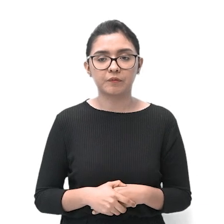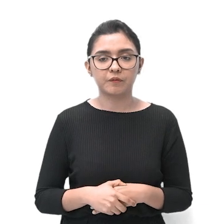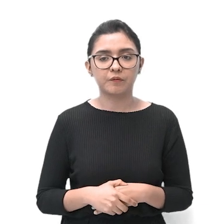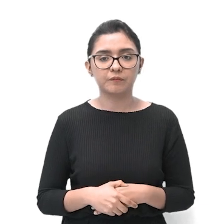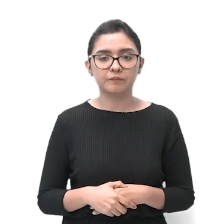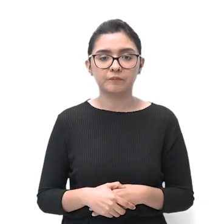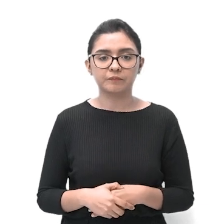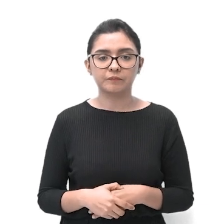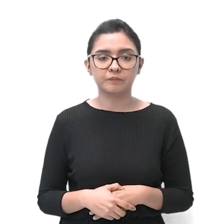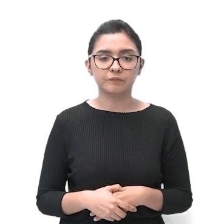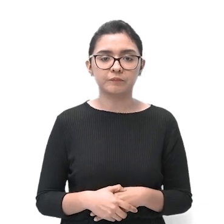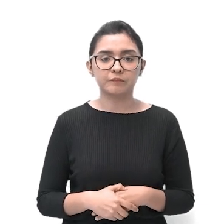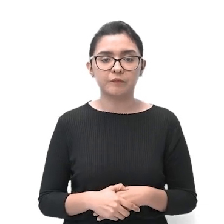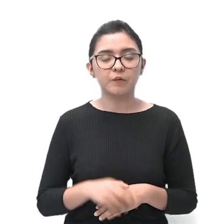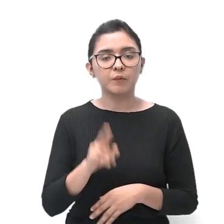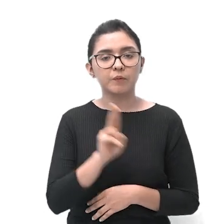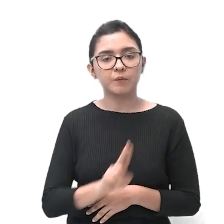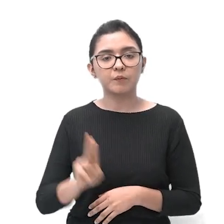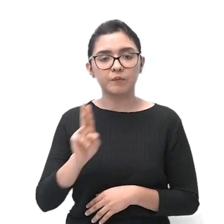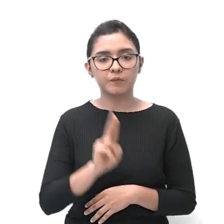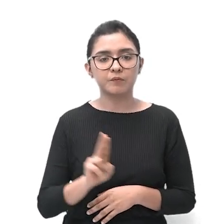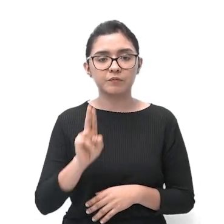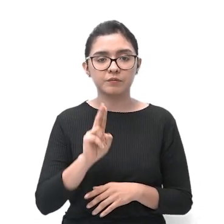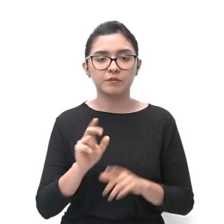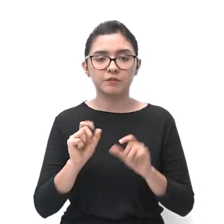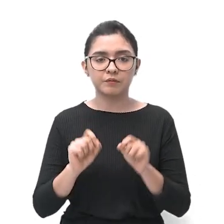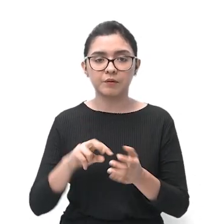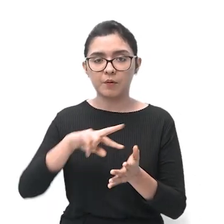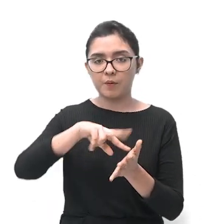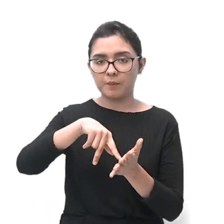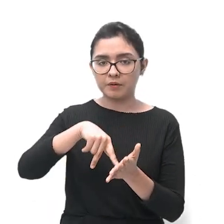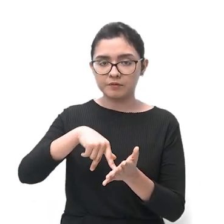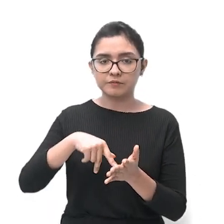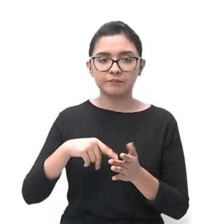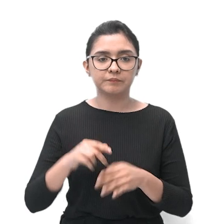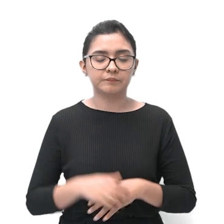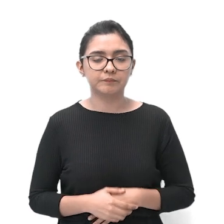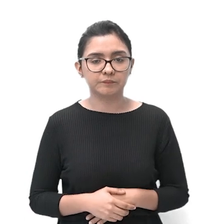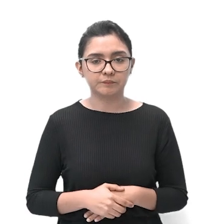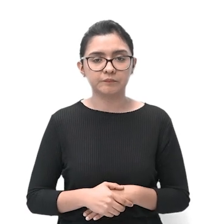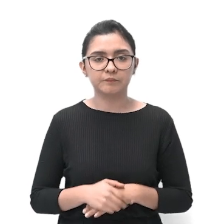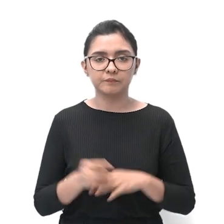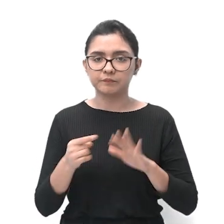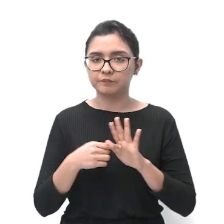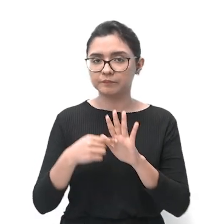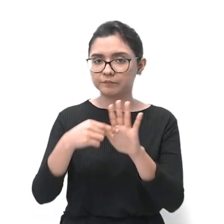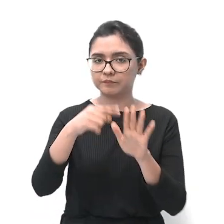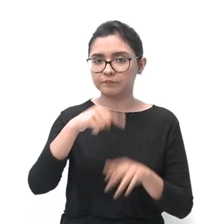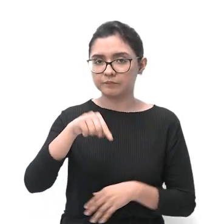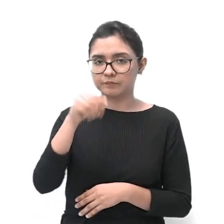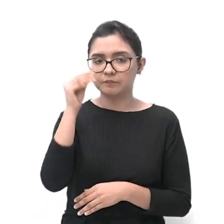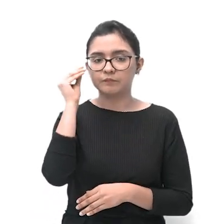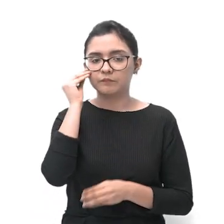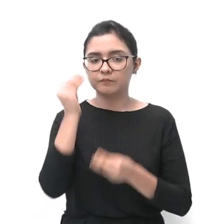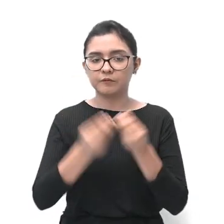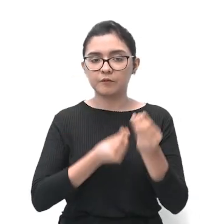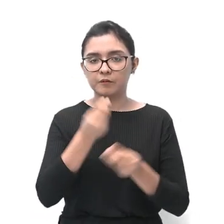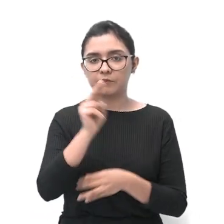Nós podemos provar isso daí também utilizando régua e compasso. Nós vamos apagar aqui essa construção, certo?